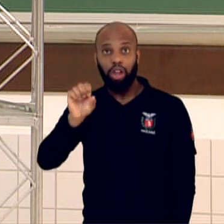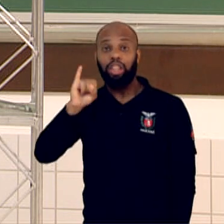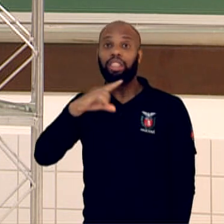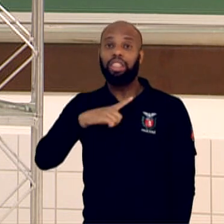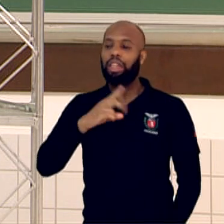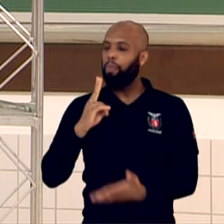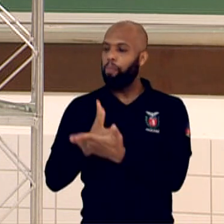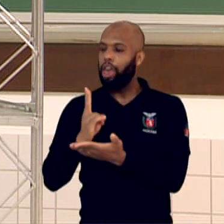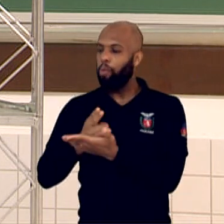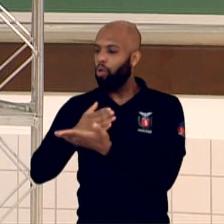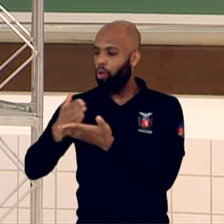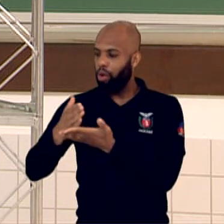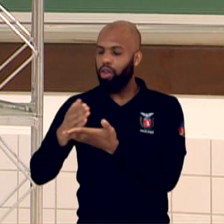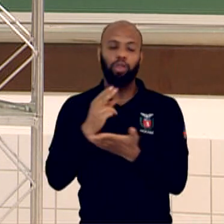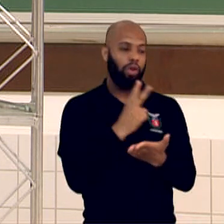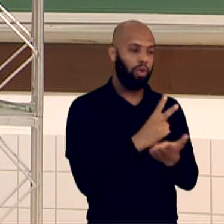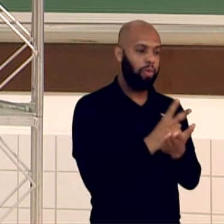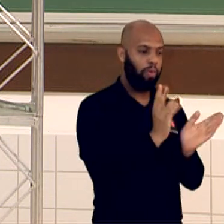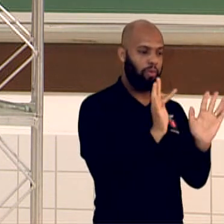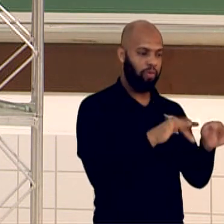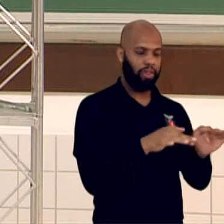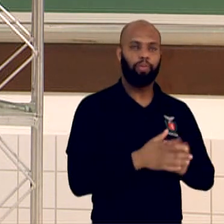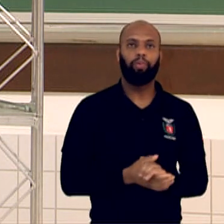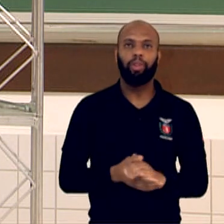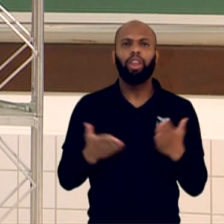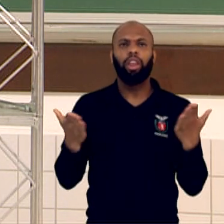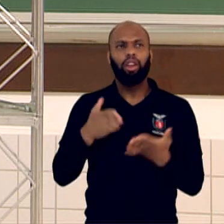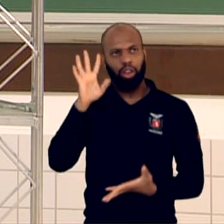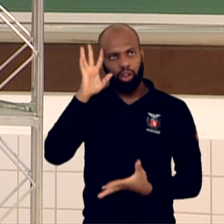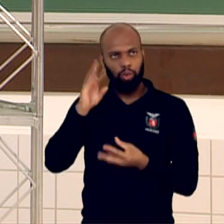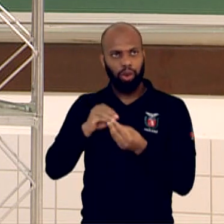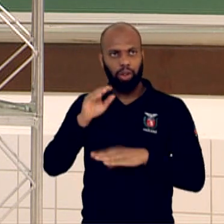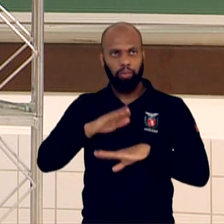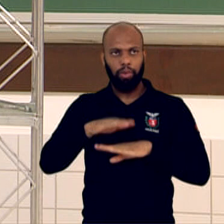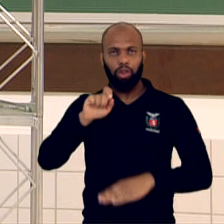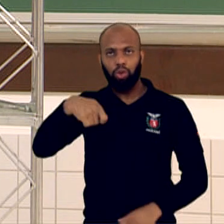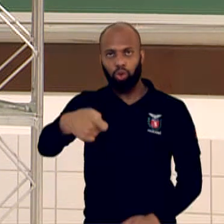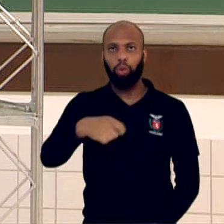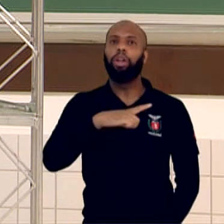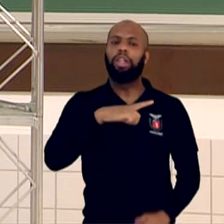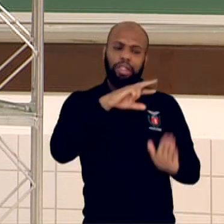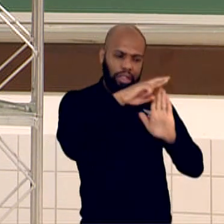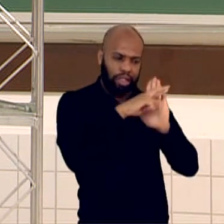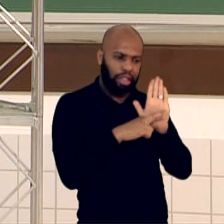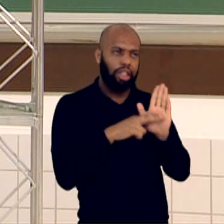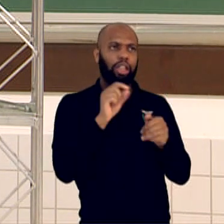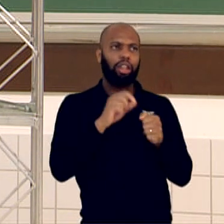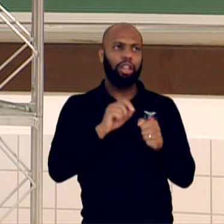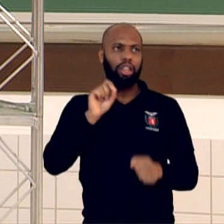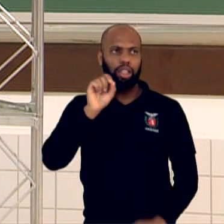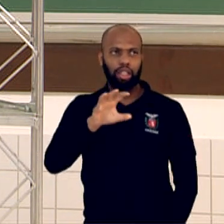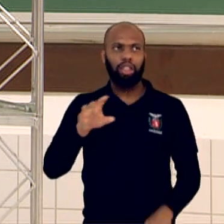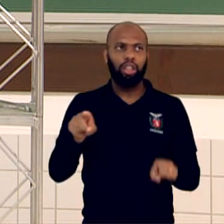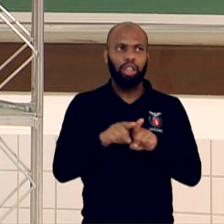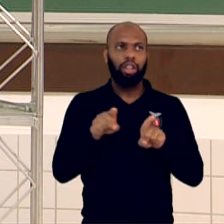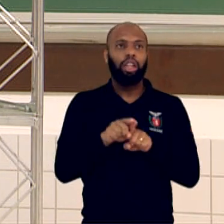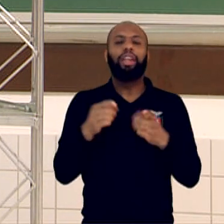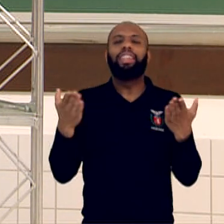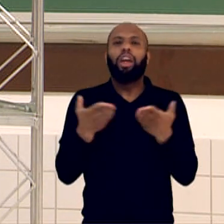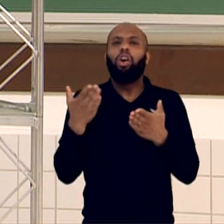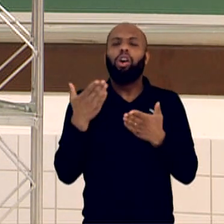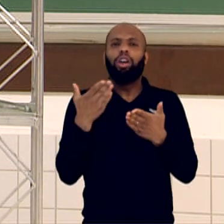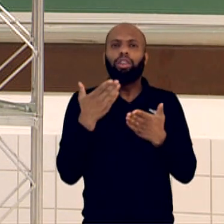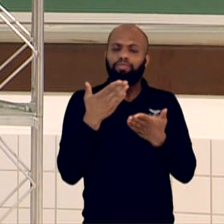mesma extremidade. Tá? Então, a gente vai entender um pouquinho mais sobre isso, né? Nós temos regras para fazer isso, e a regra